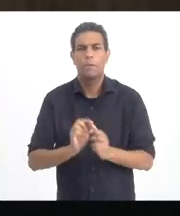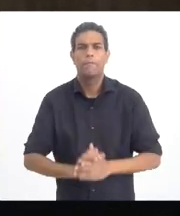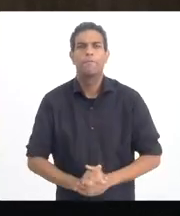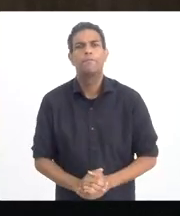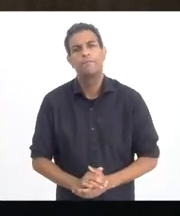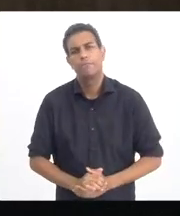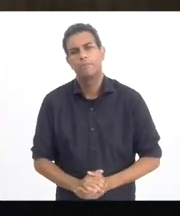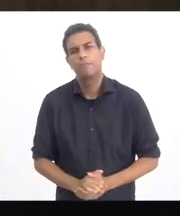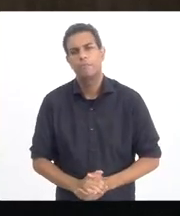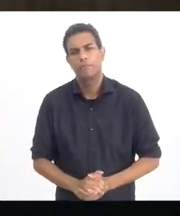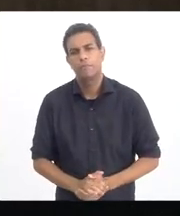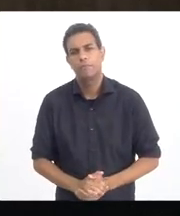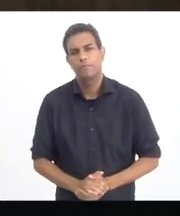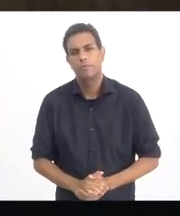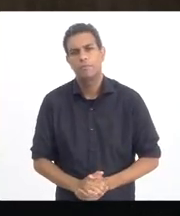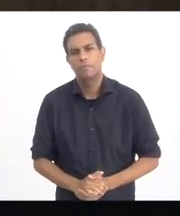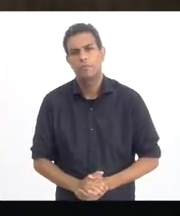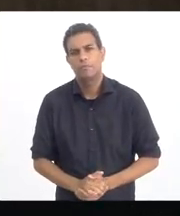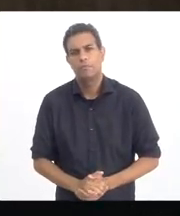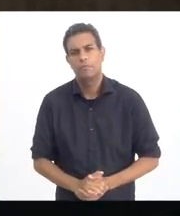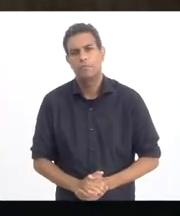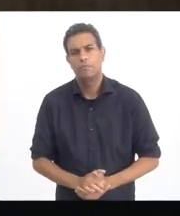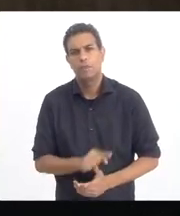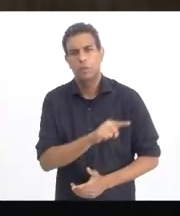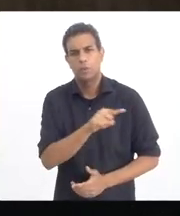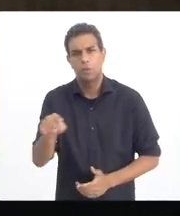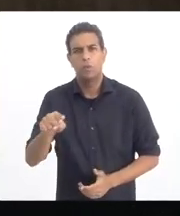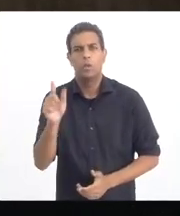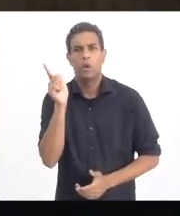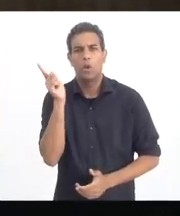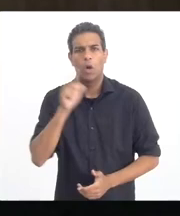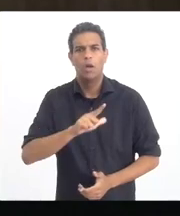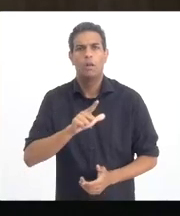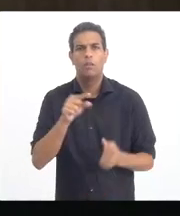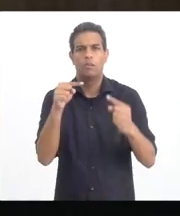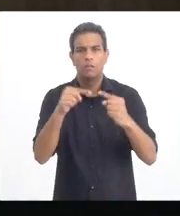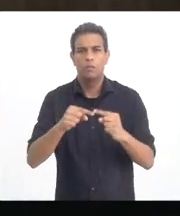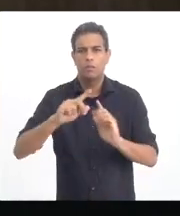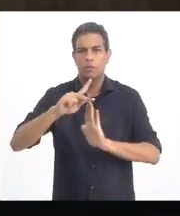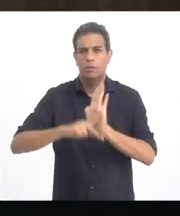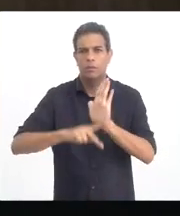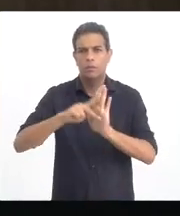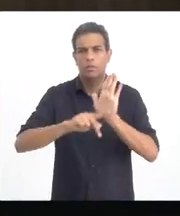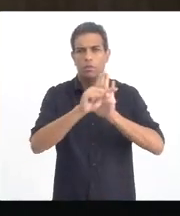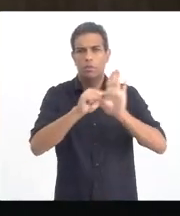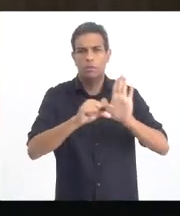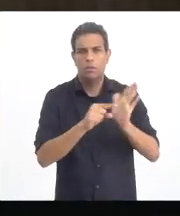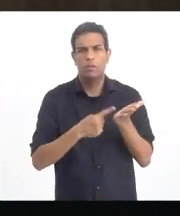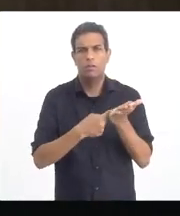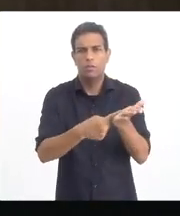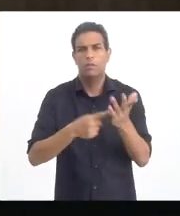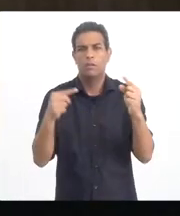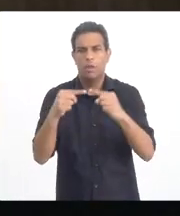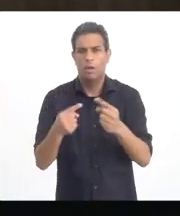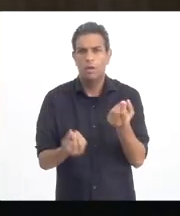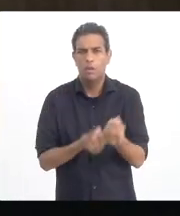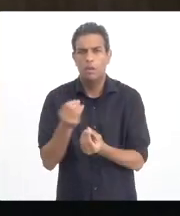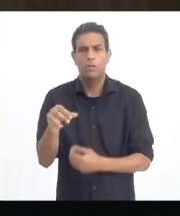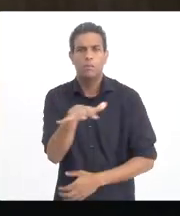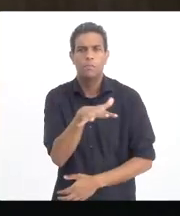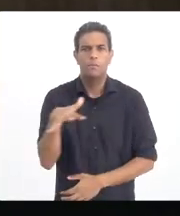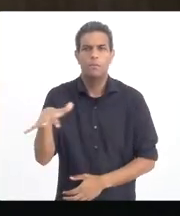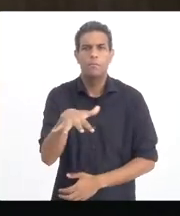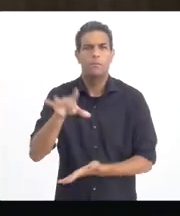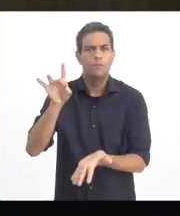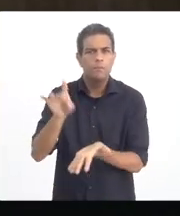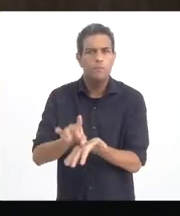sobre o Fundo de Saúde da Polícia Militar e do Corpo de Bombeiros. No projeto de lei apresentado, entendemos como omisso